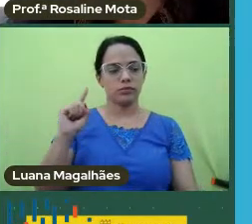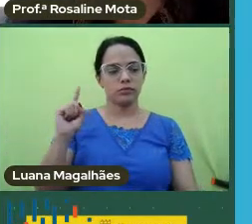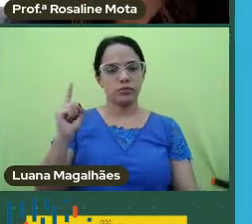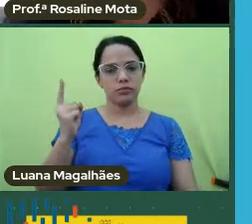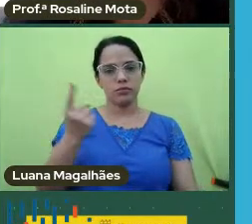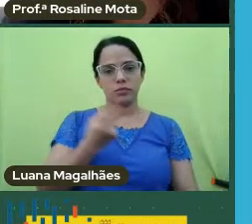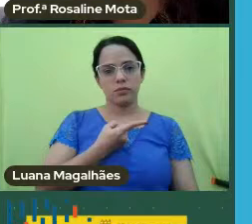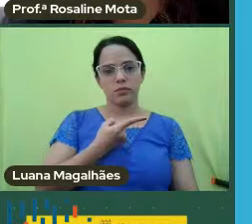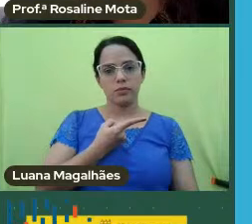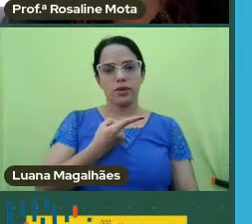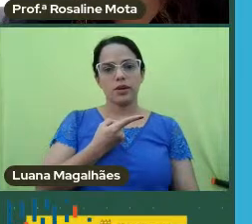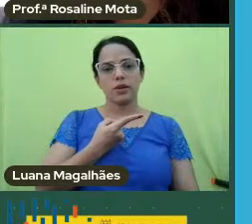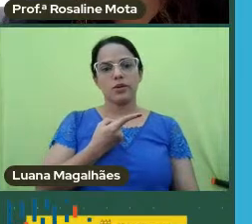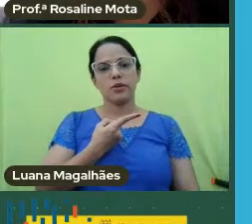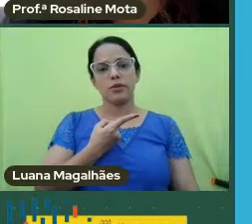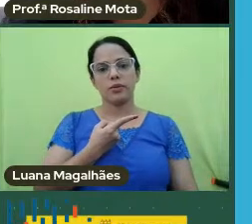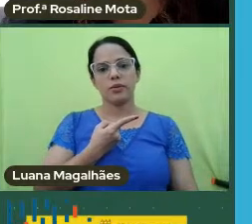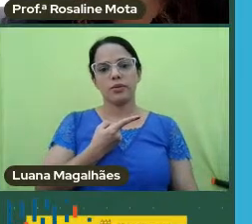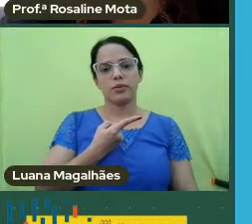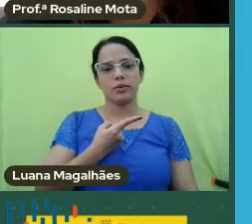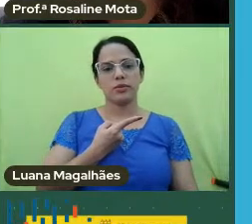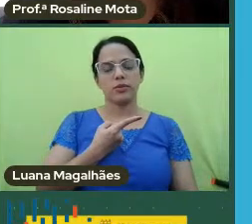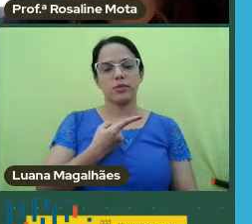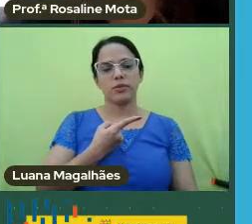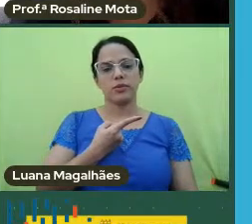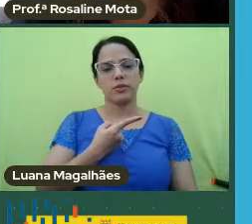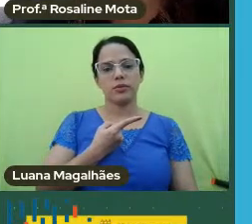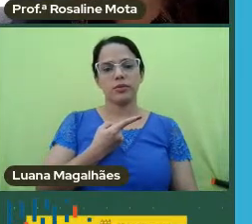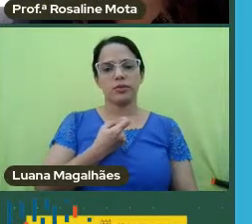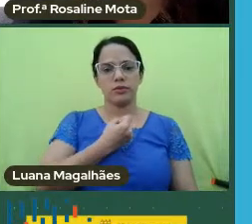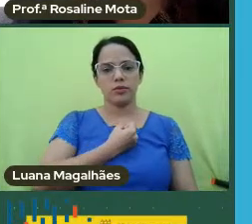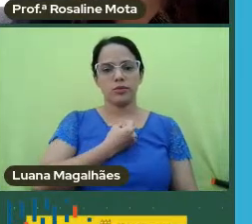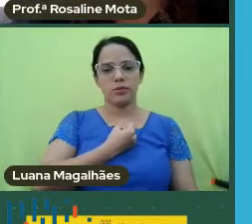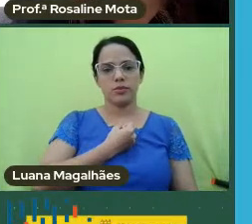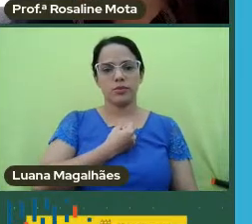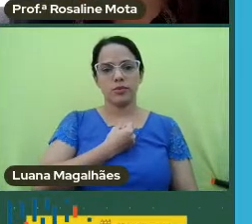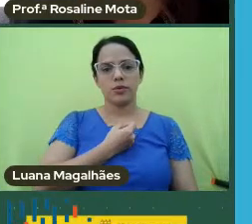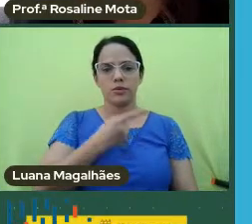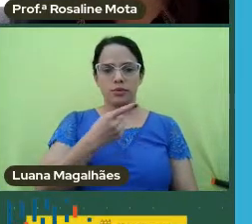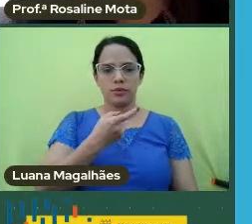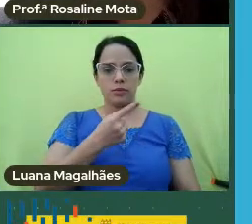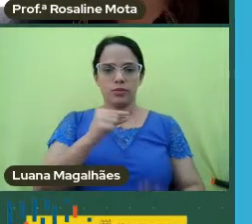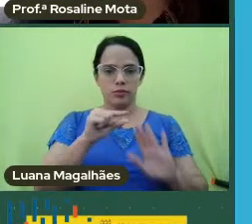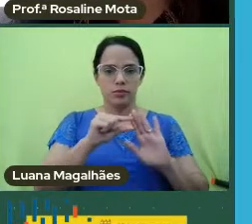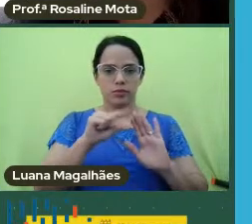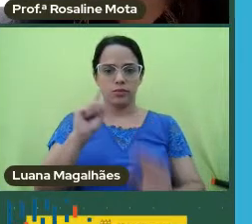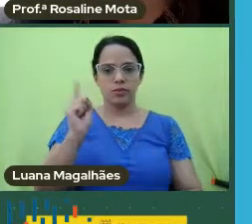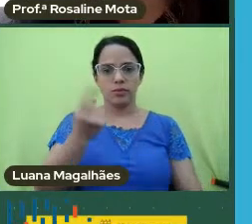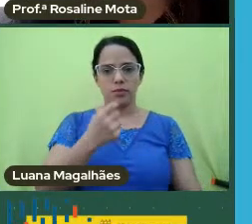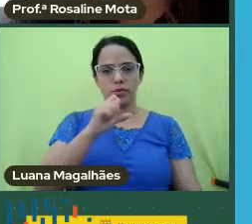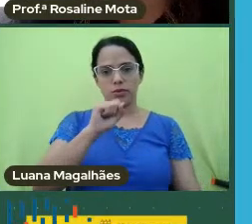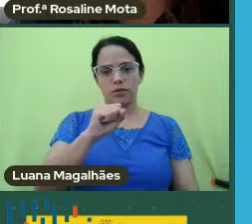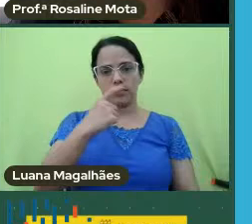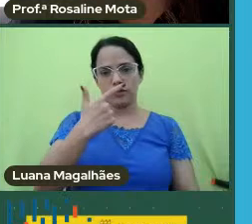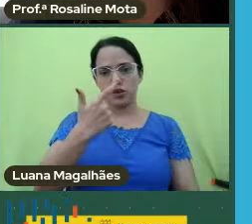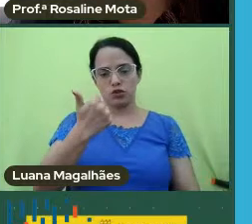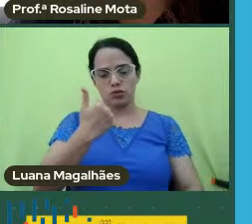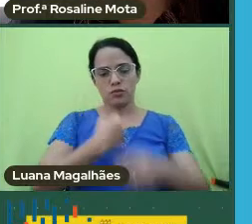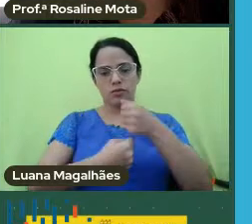2007, que ela traz uma coisa que chama a atenção e a gente precisa